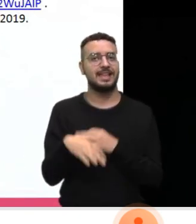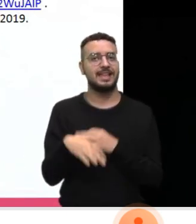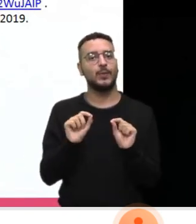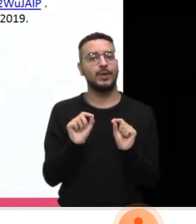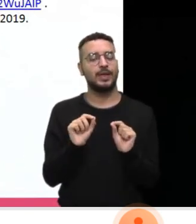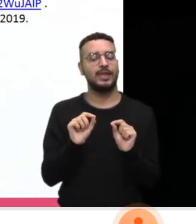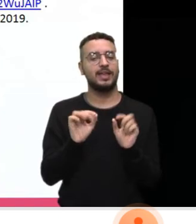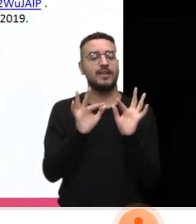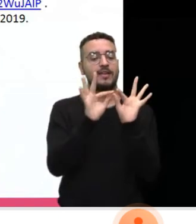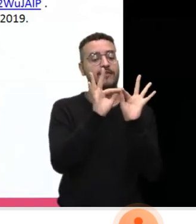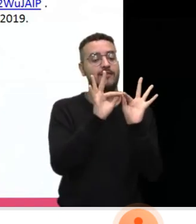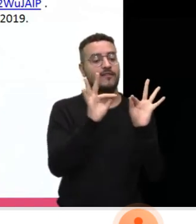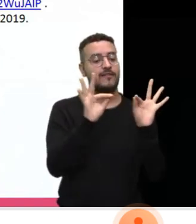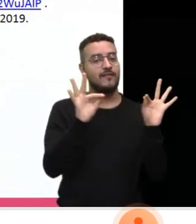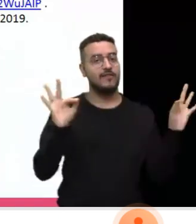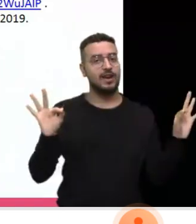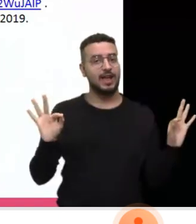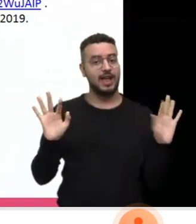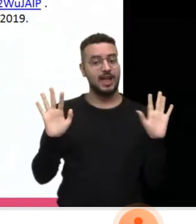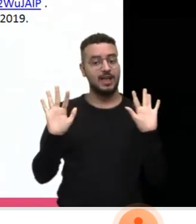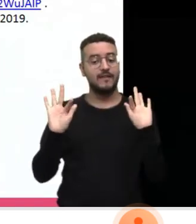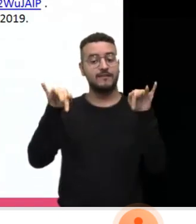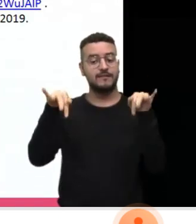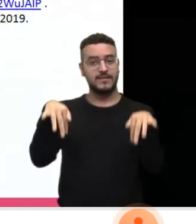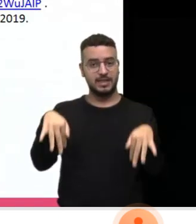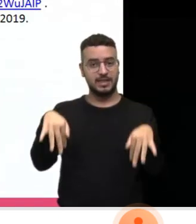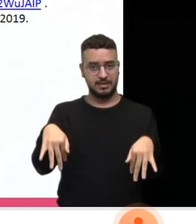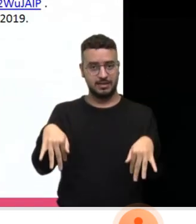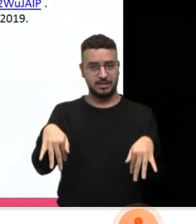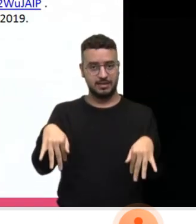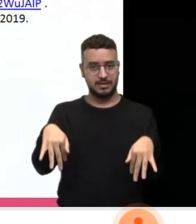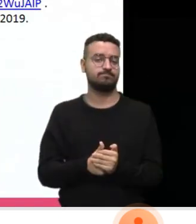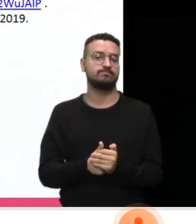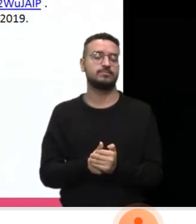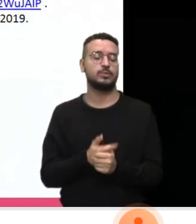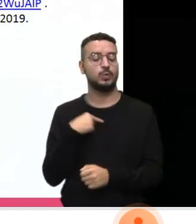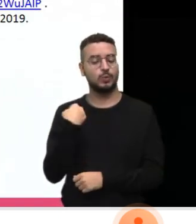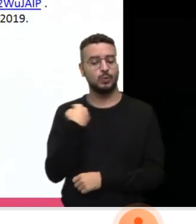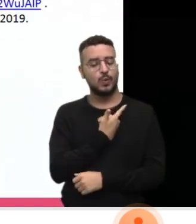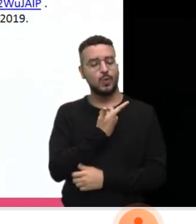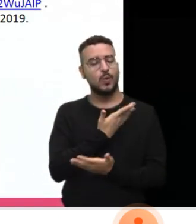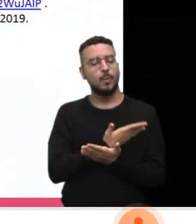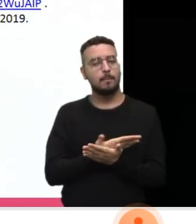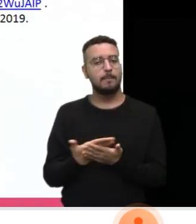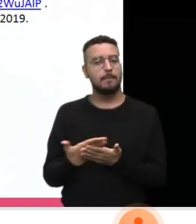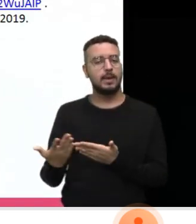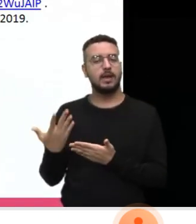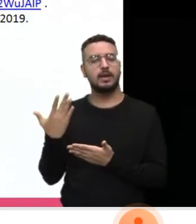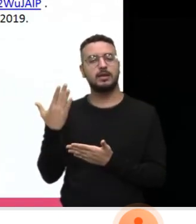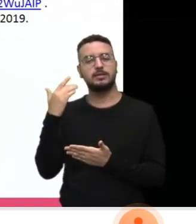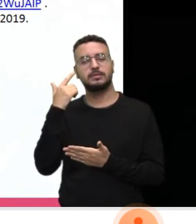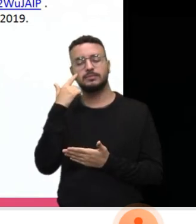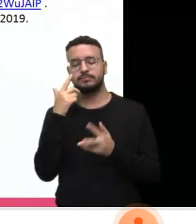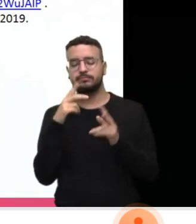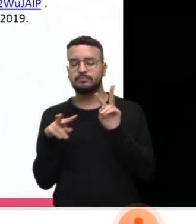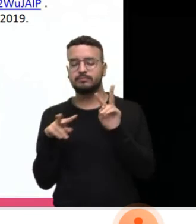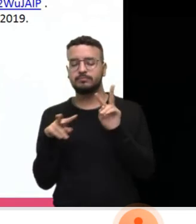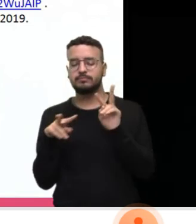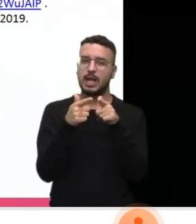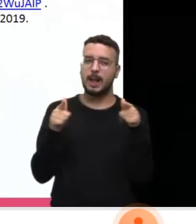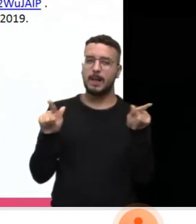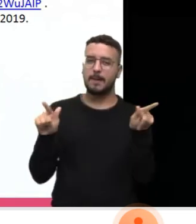frase. Então, agora nós já vamos começar observando as estruturas gramaticais. Nesse